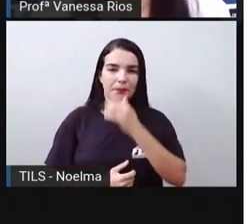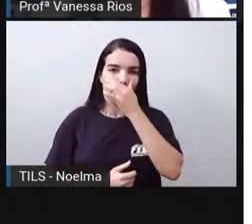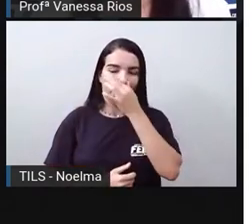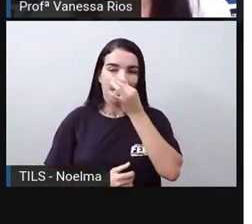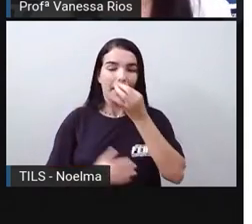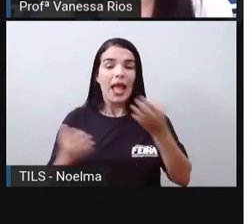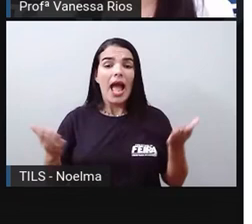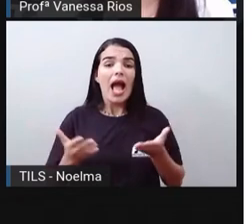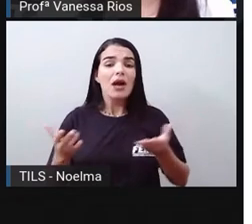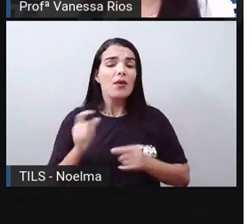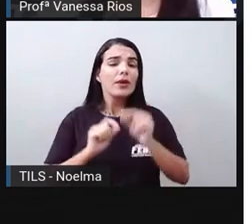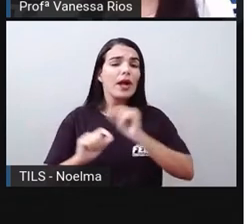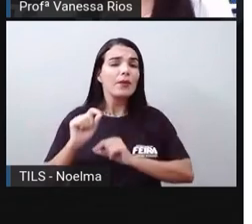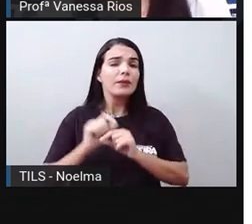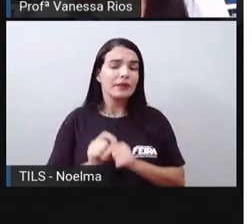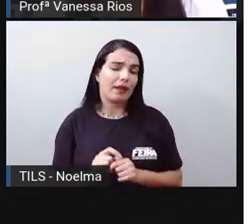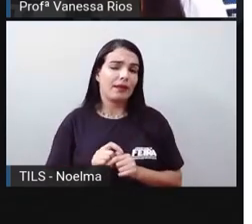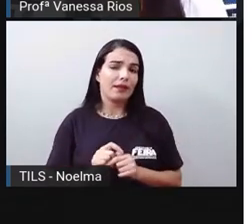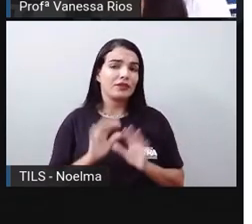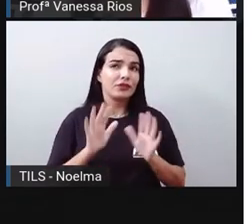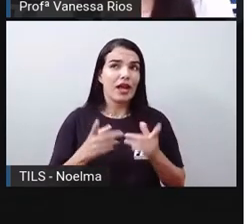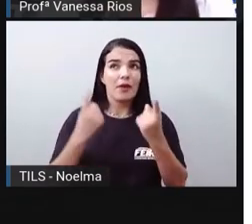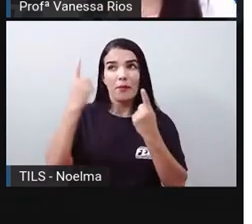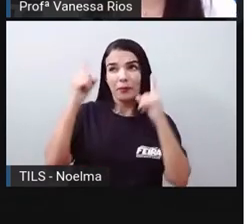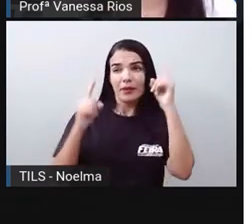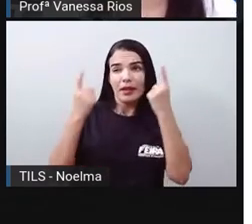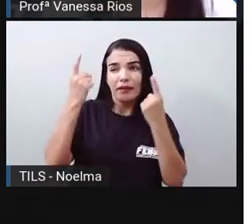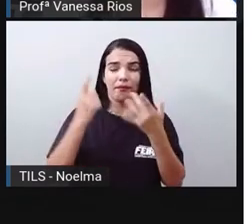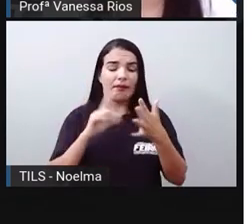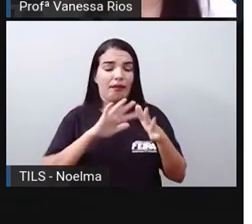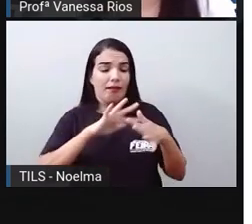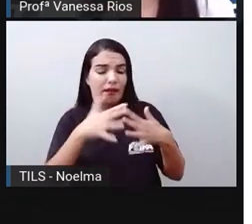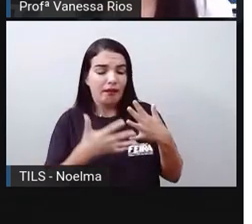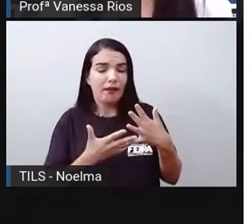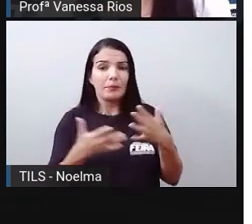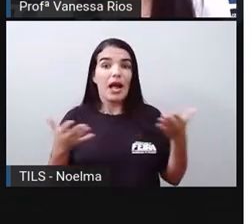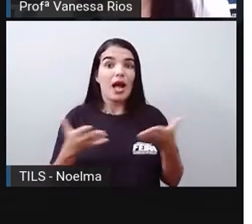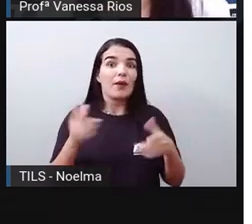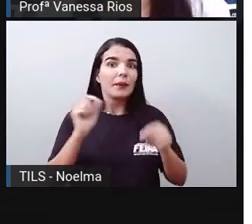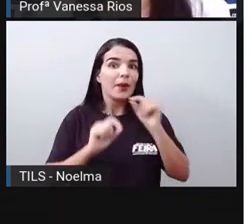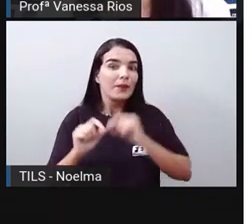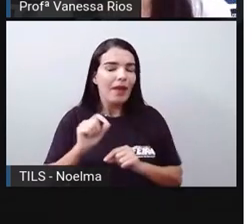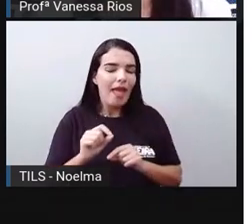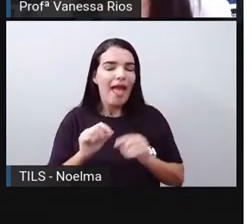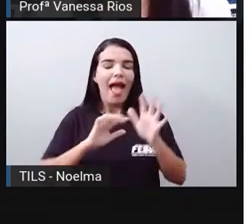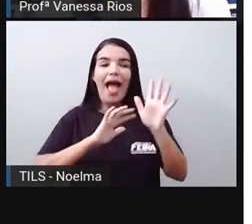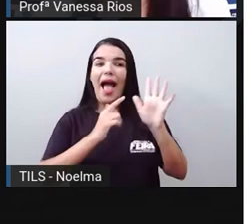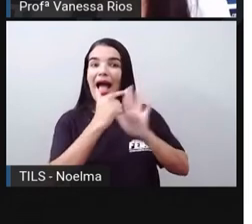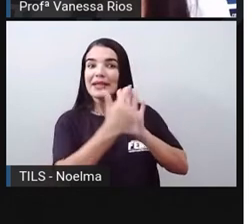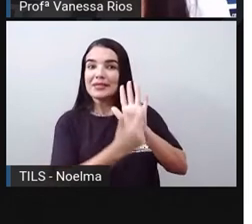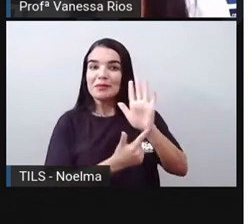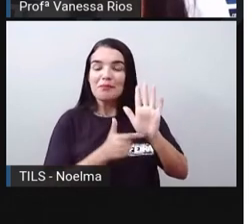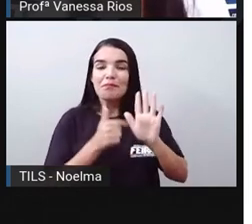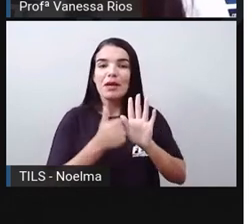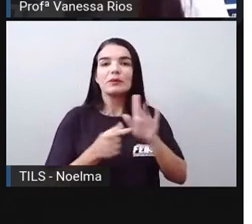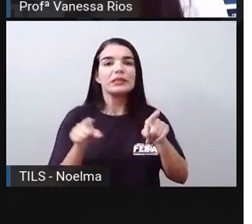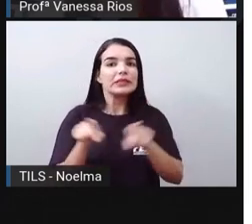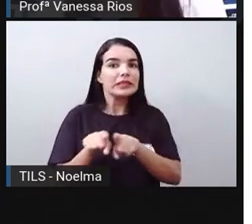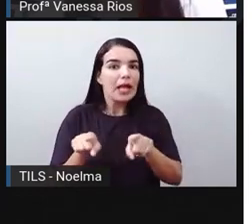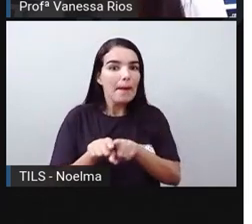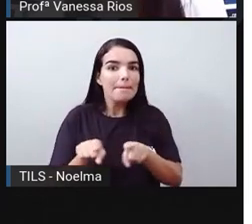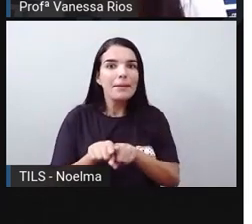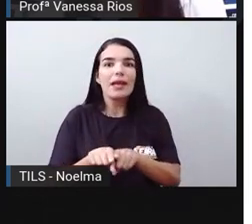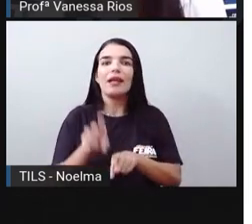E aí, quando a Pró fala em mímica e agora falou em Libras, mas as nossas mãos, né, utilizando principalmente